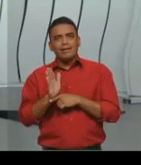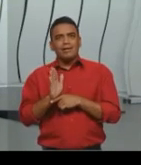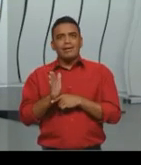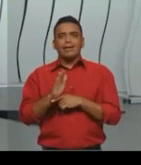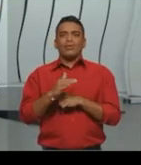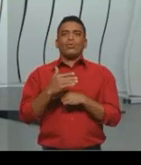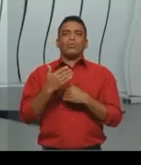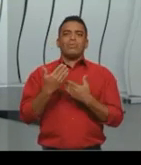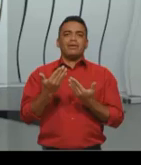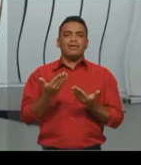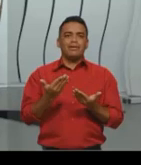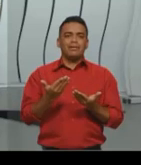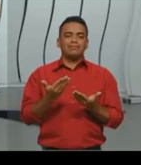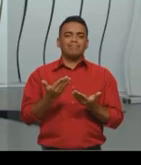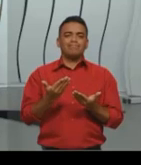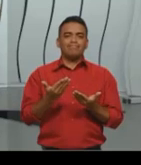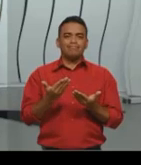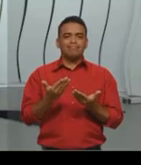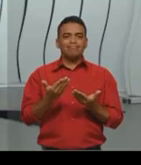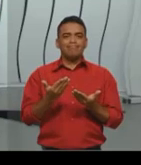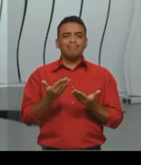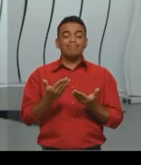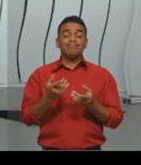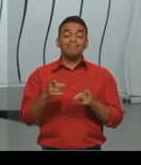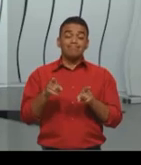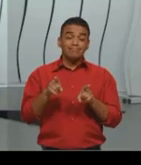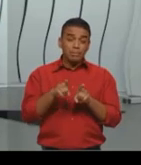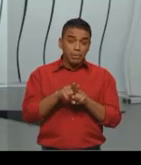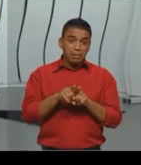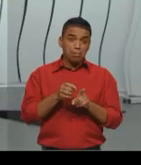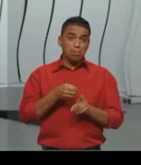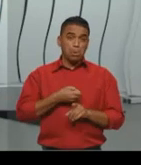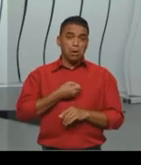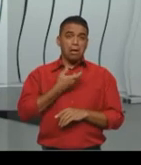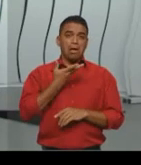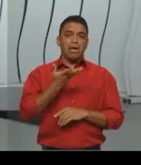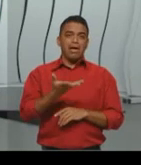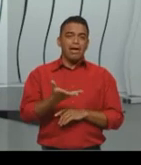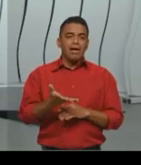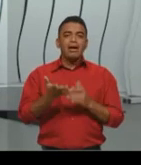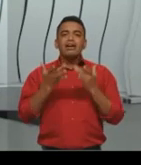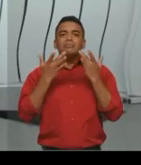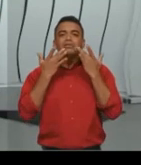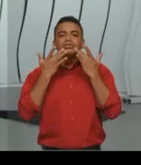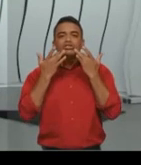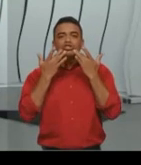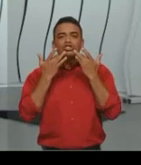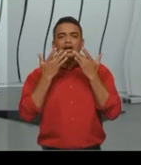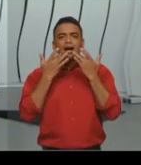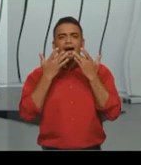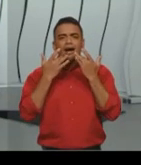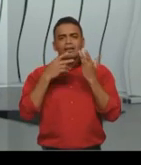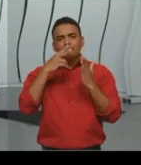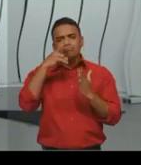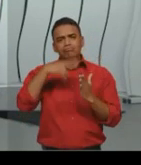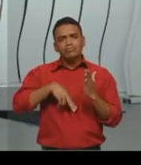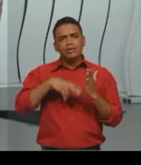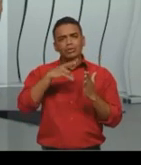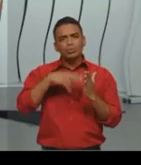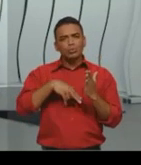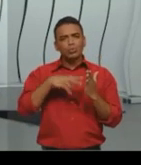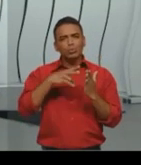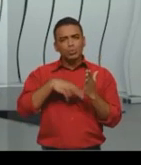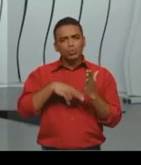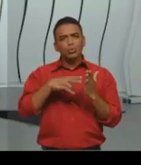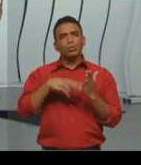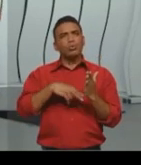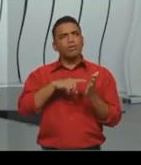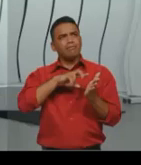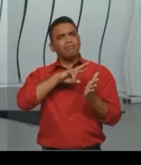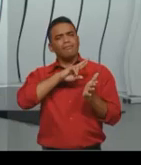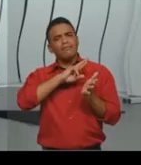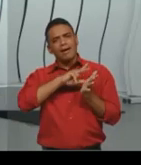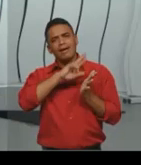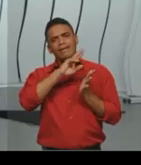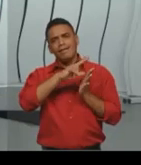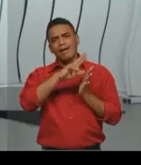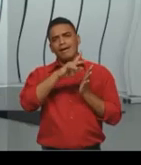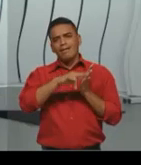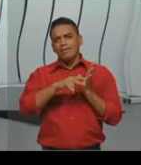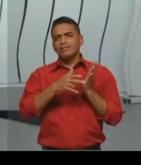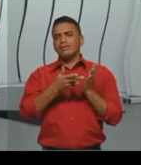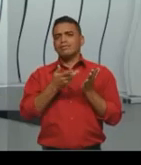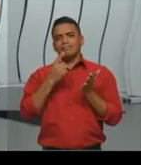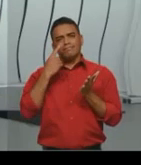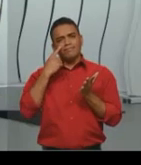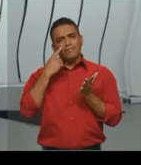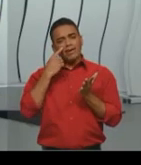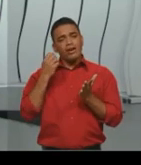vê, né, os filmes, poema e o teatro, então, para enriquecer. Não é para você ler aquilo, para você procurar